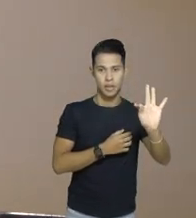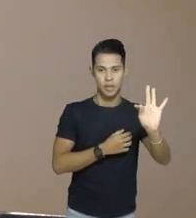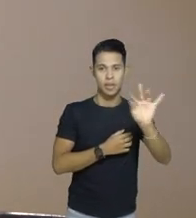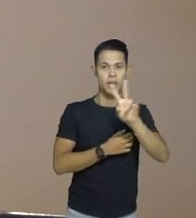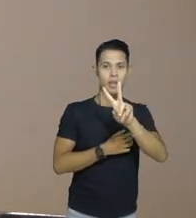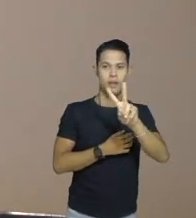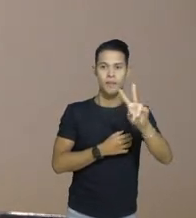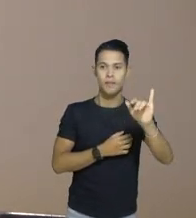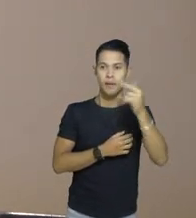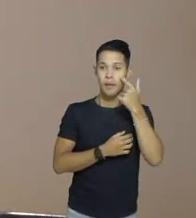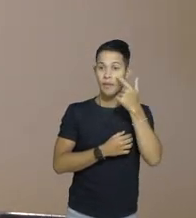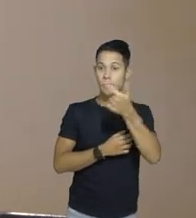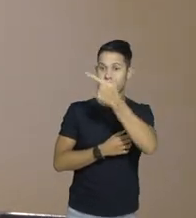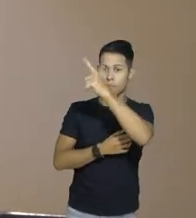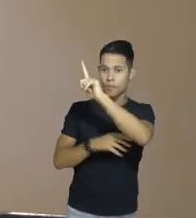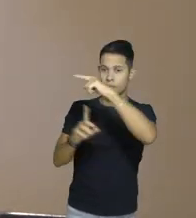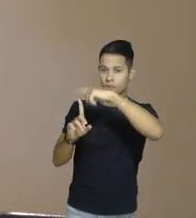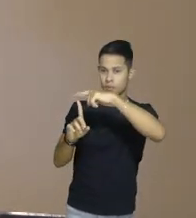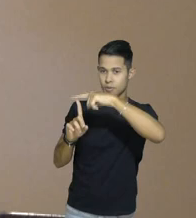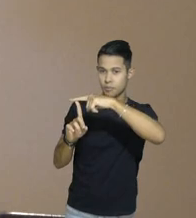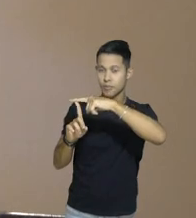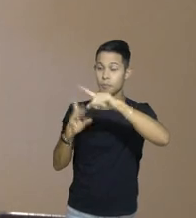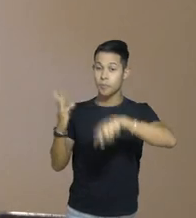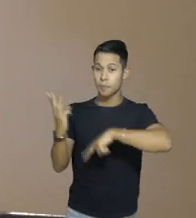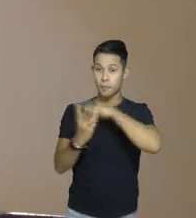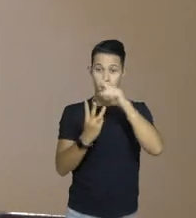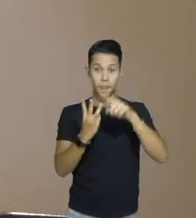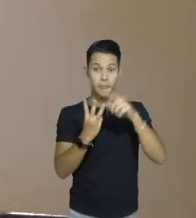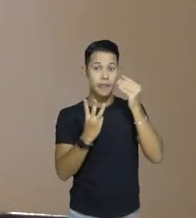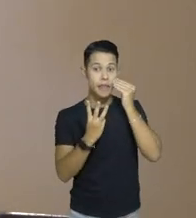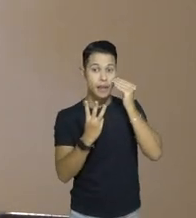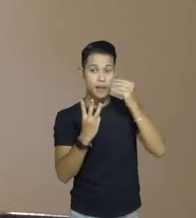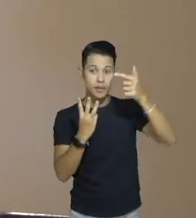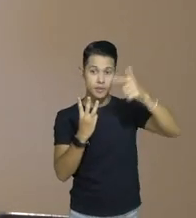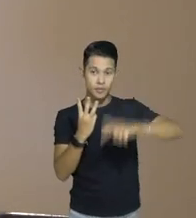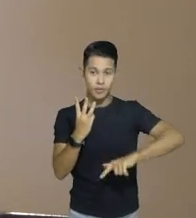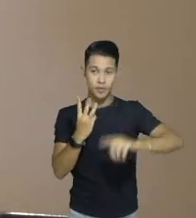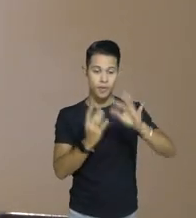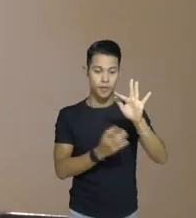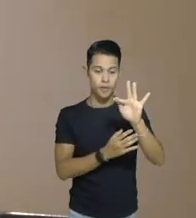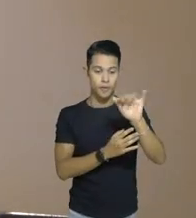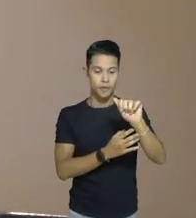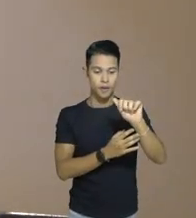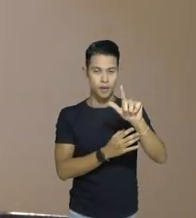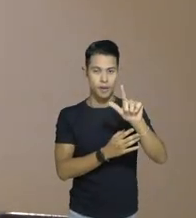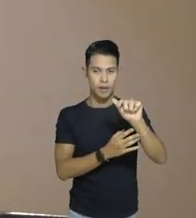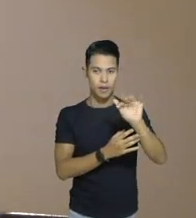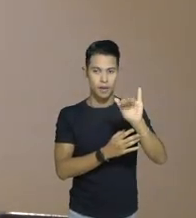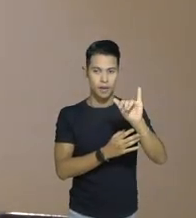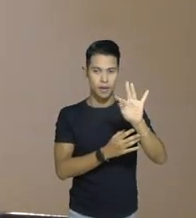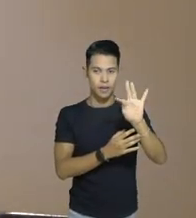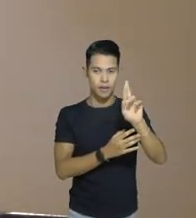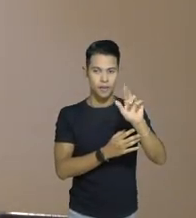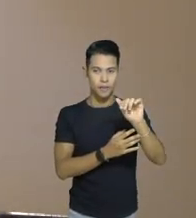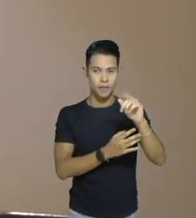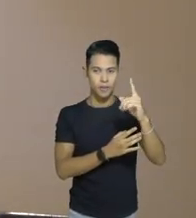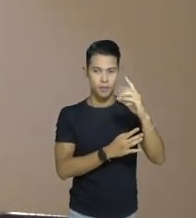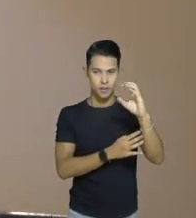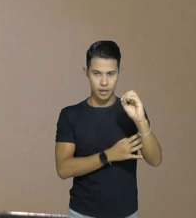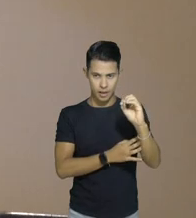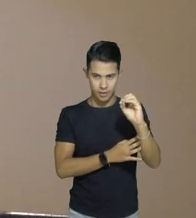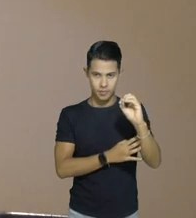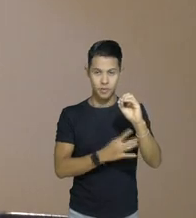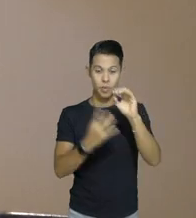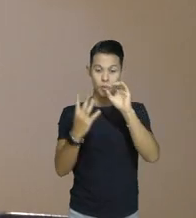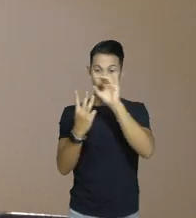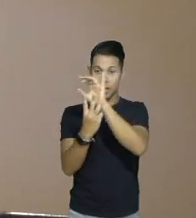questão. Aí eu vou pegar um outro teste, que é o fala filtrada. Já vai ver o fechamento. Cada teste